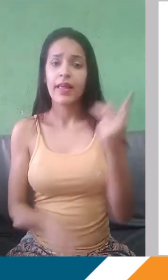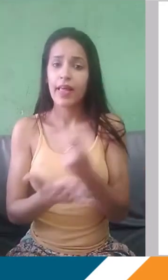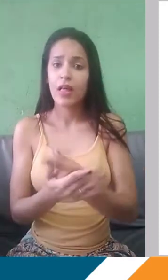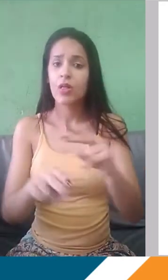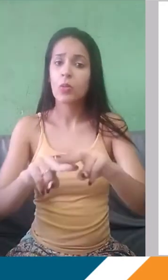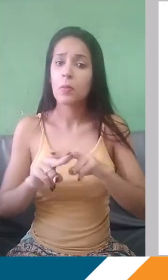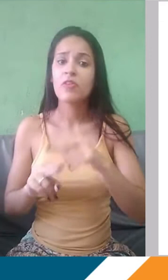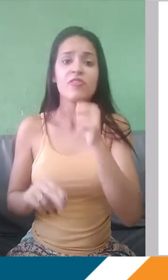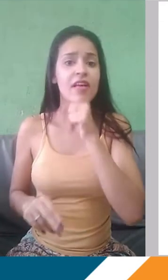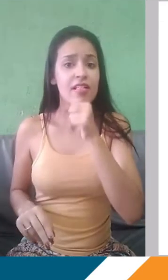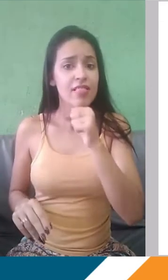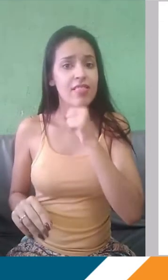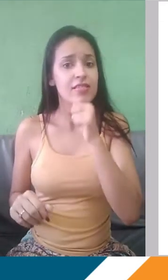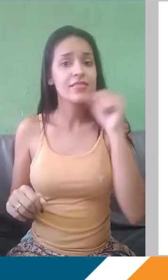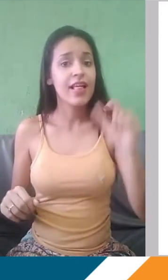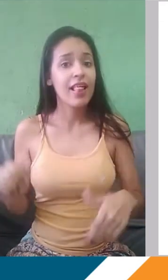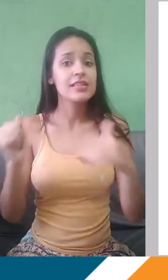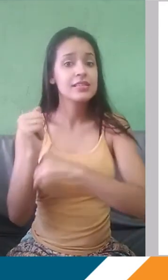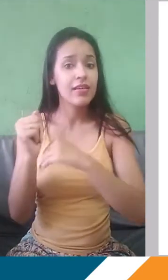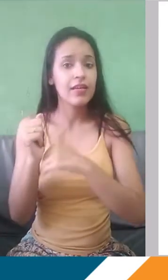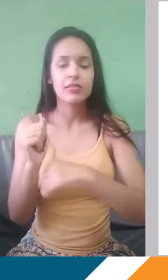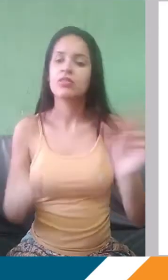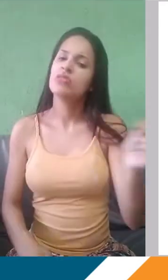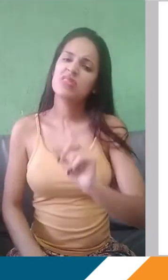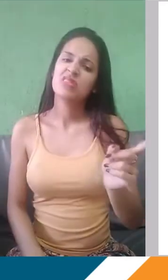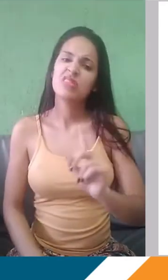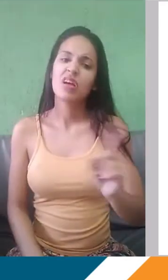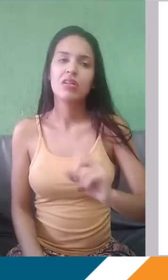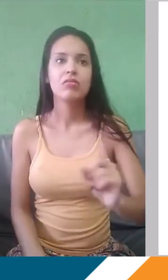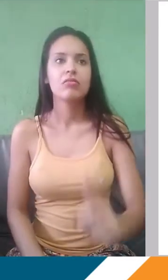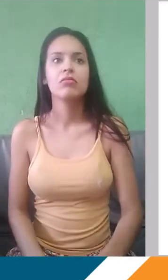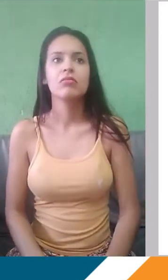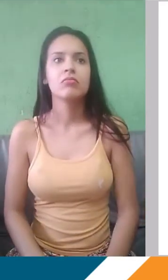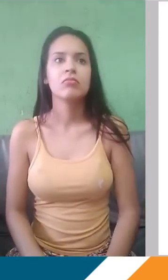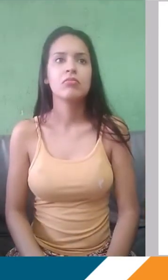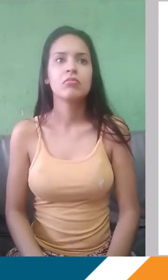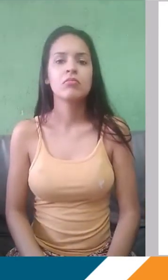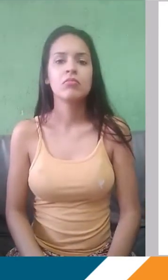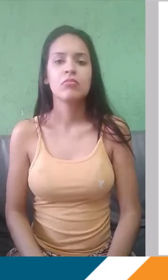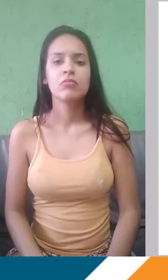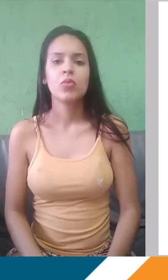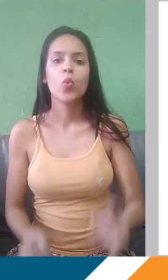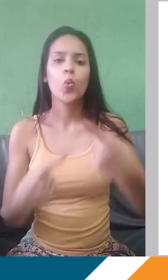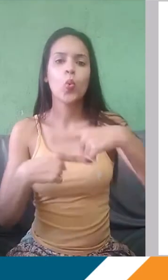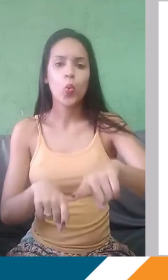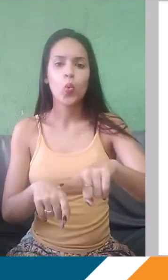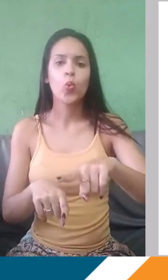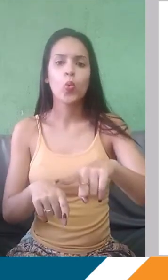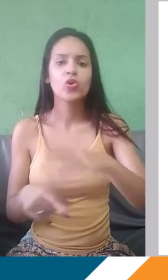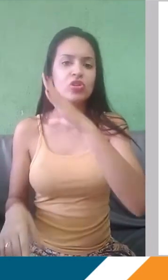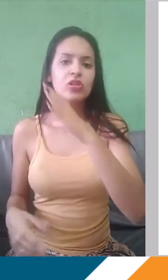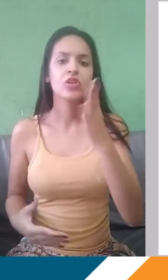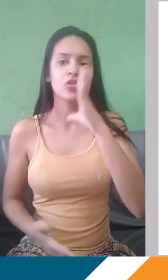poema caracteriza o segredo. Portanto, não se configura uma oposição com a juventude.